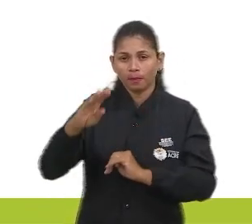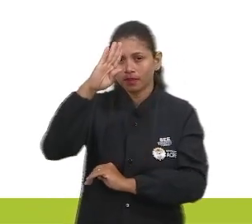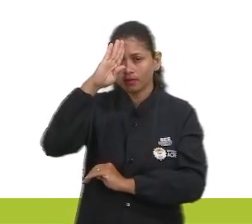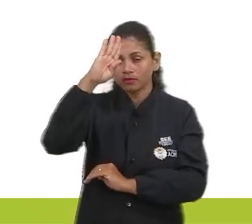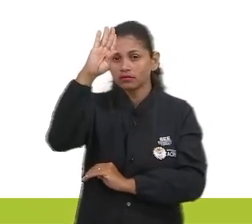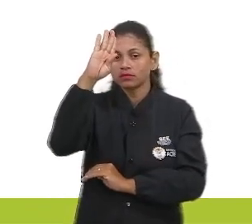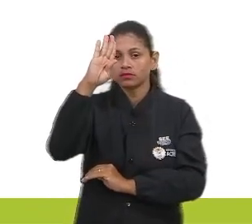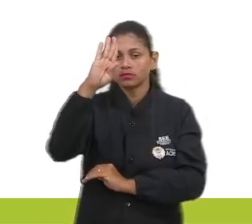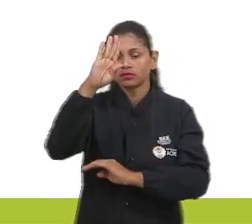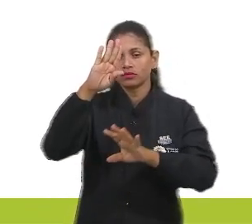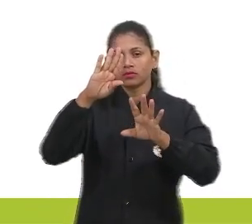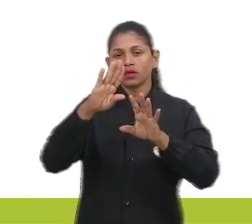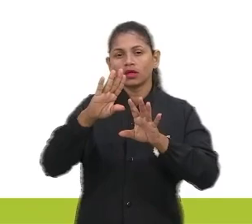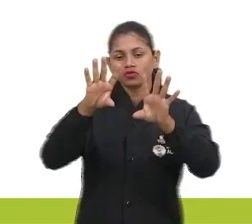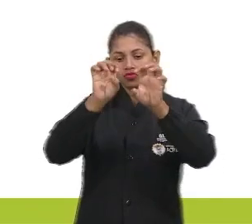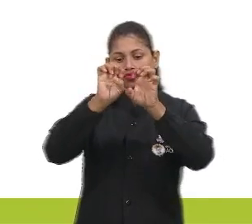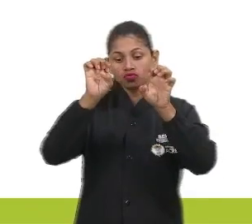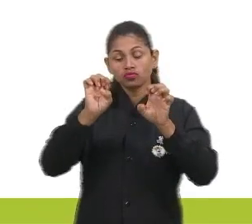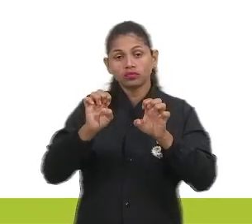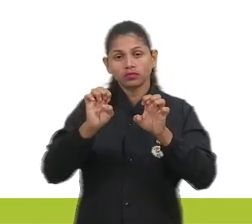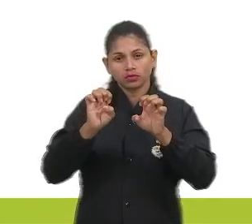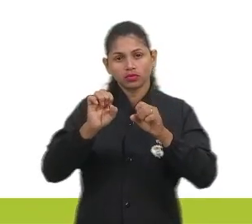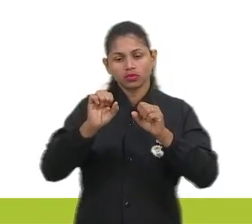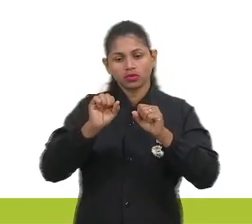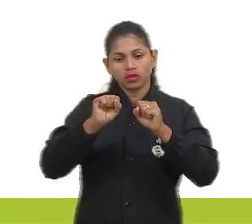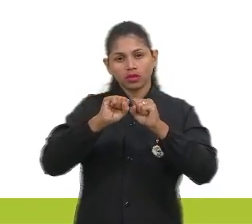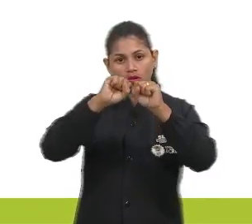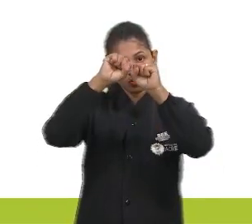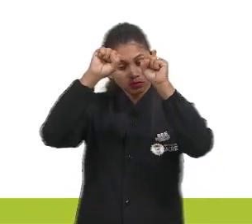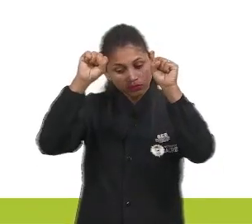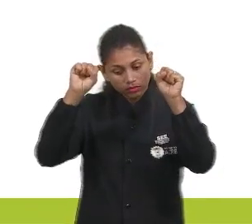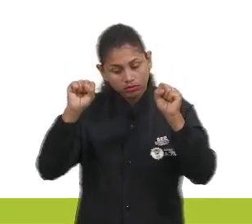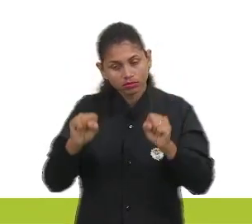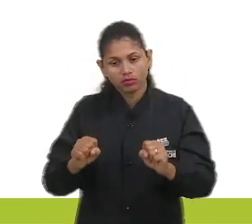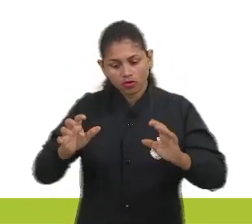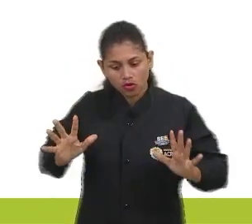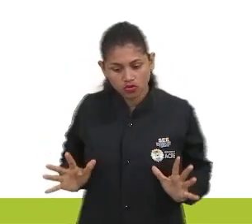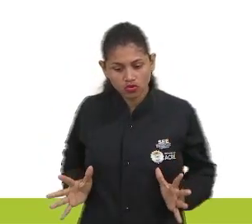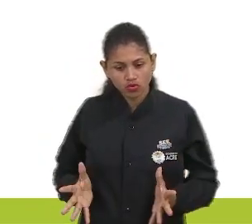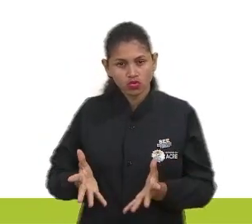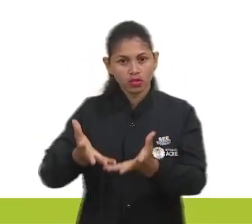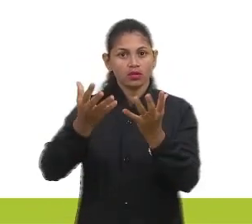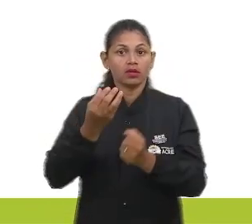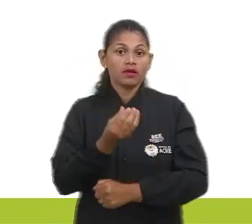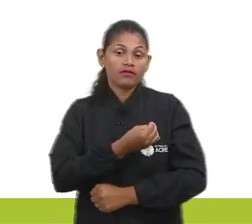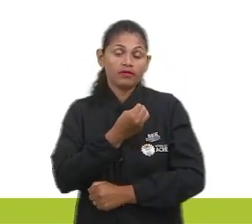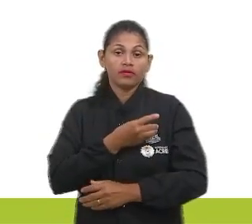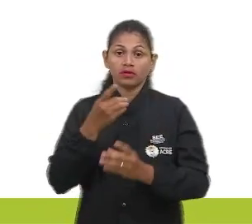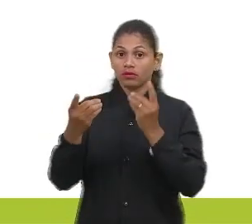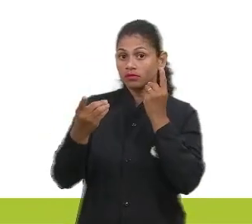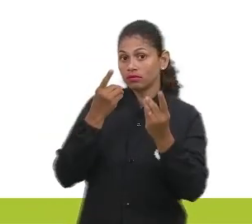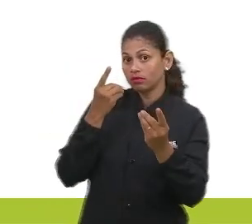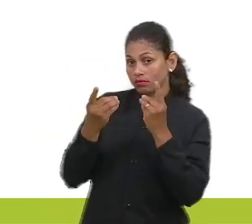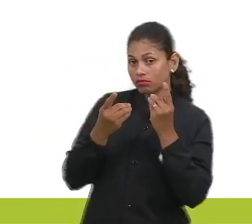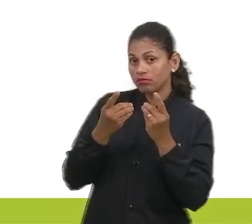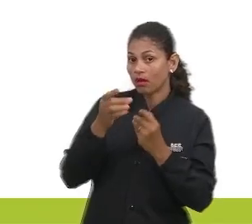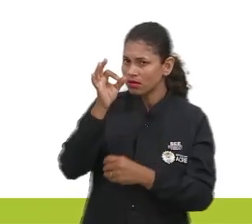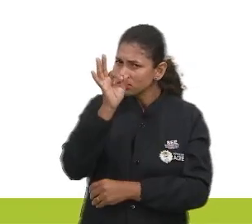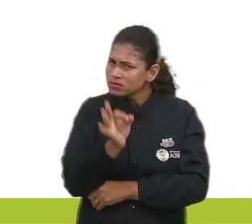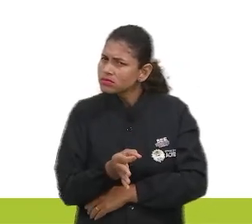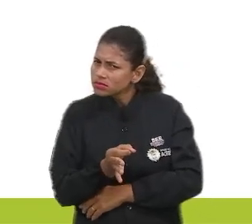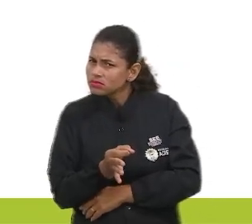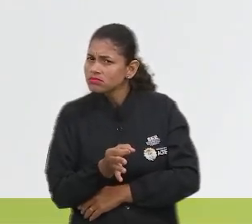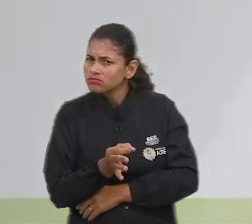principais procedimentos dos jogos teatrais, pois estimula as vivências e os diálogos, certo?